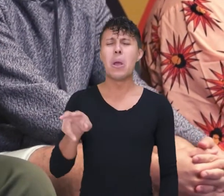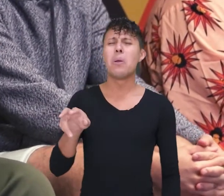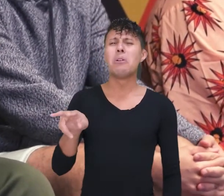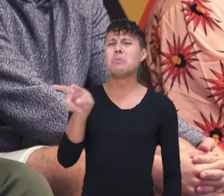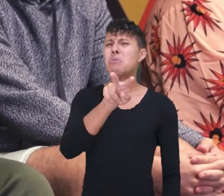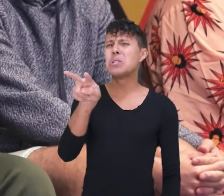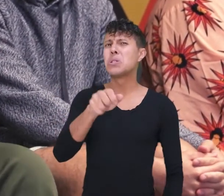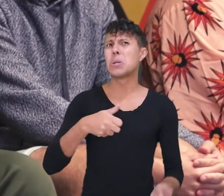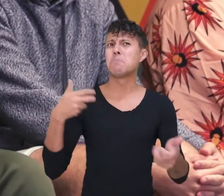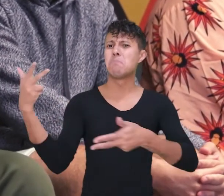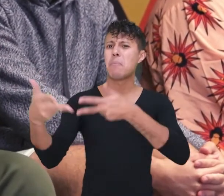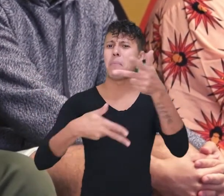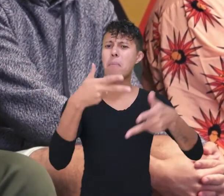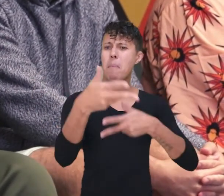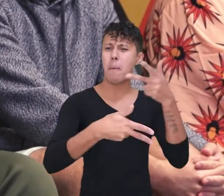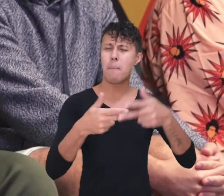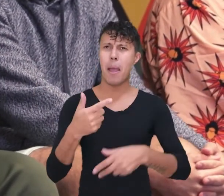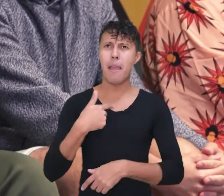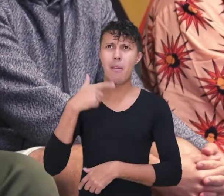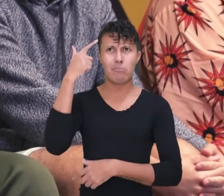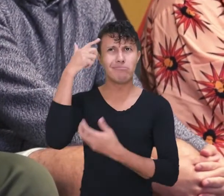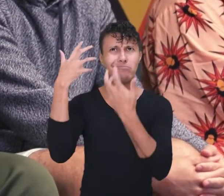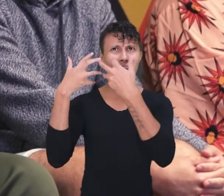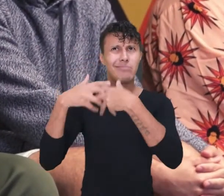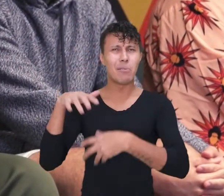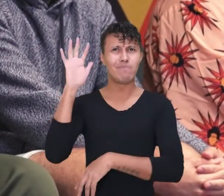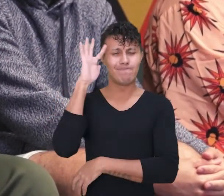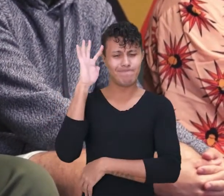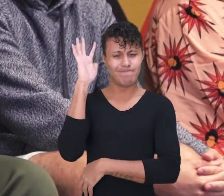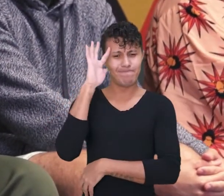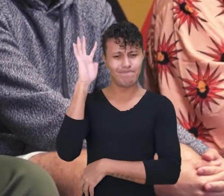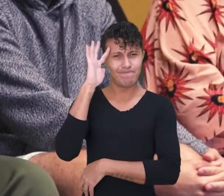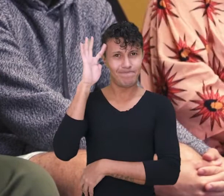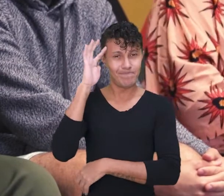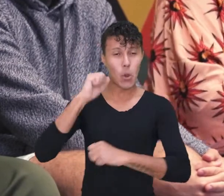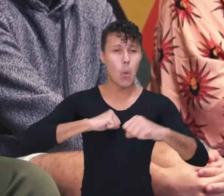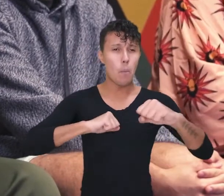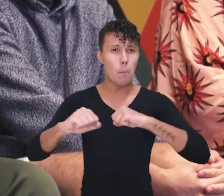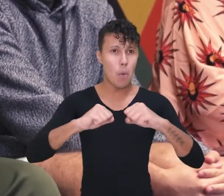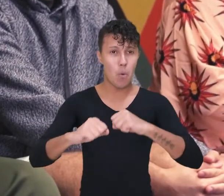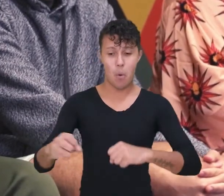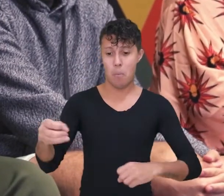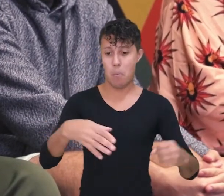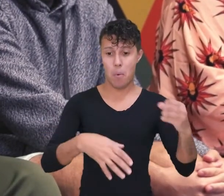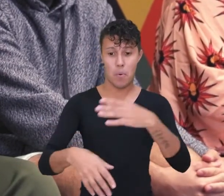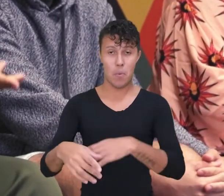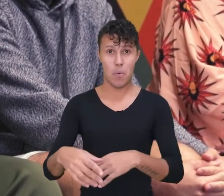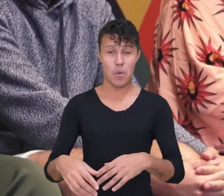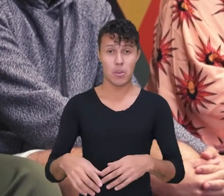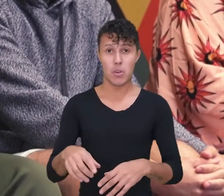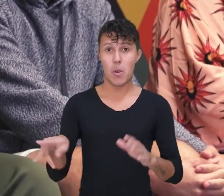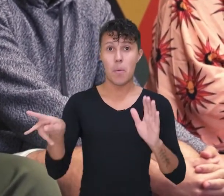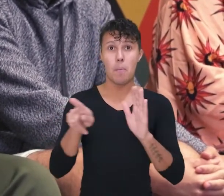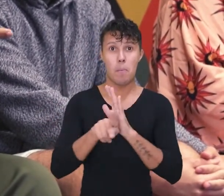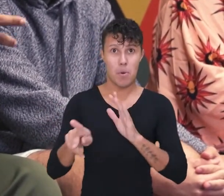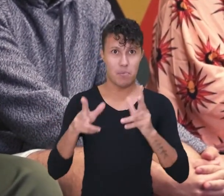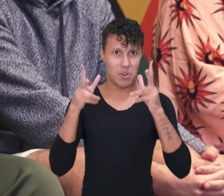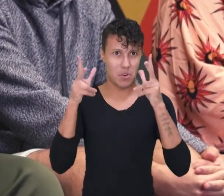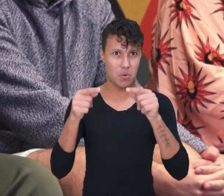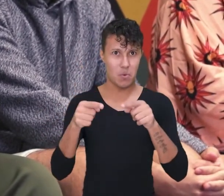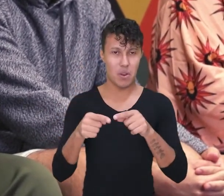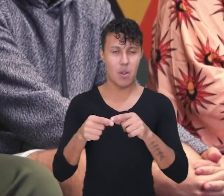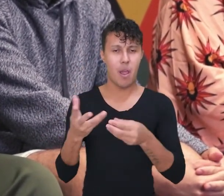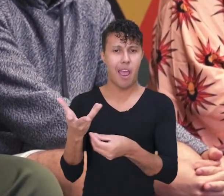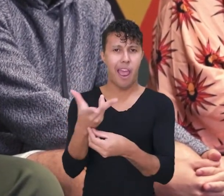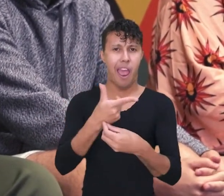vocês conversarem, eu pensei muito sobre os movimentos, né, modernistas durante a história, não só o próprio modernismo, né, como